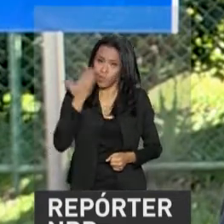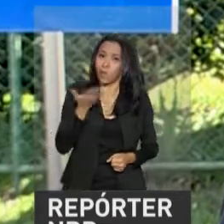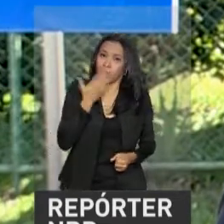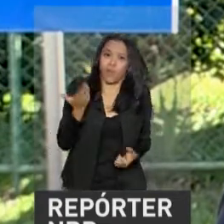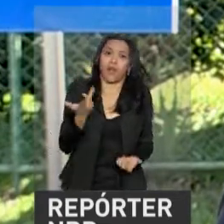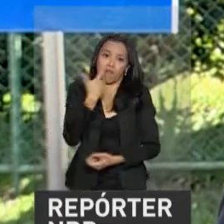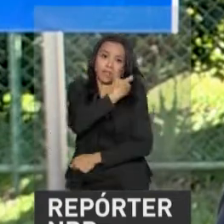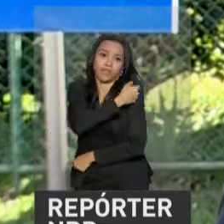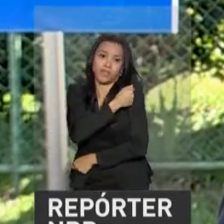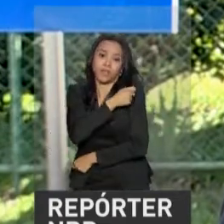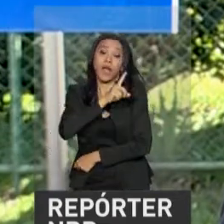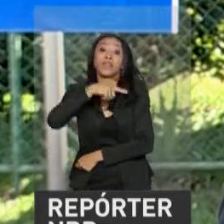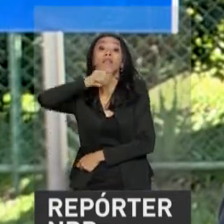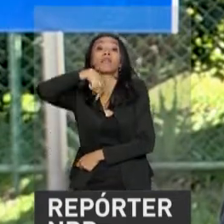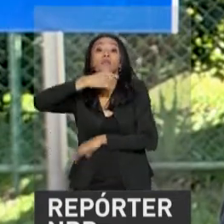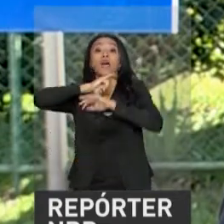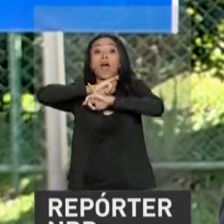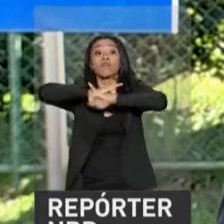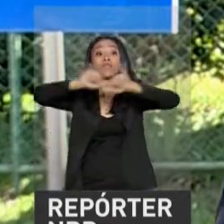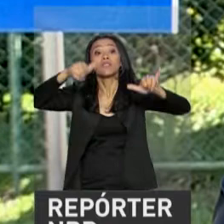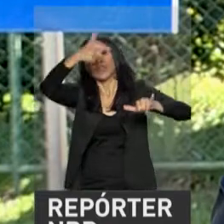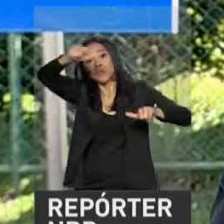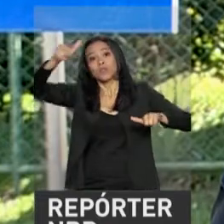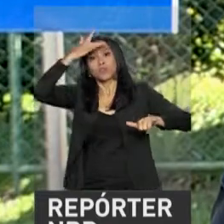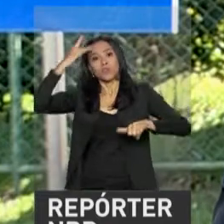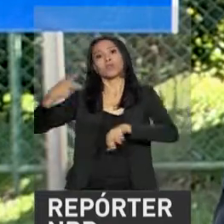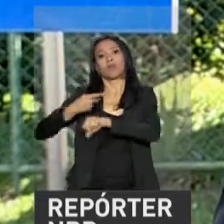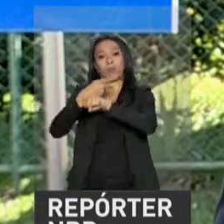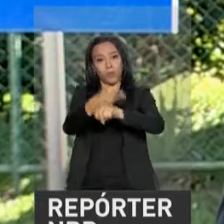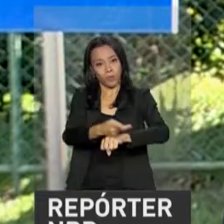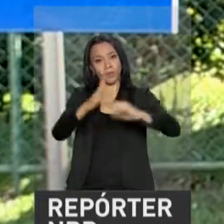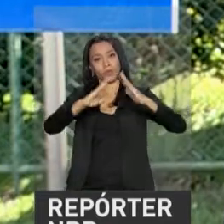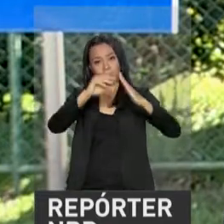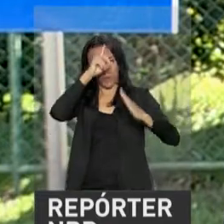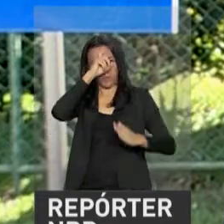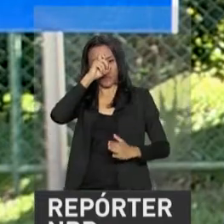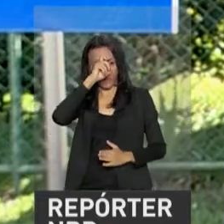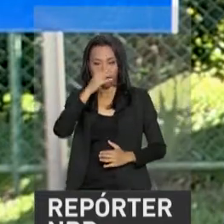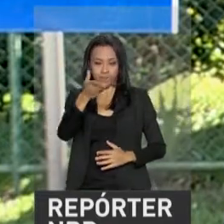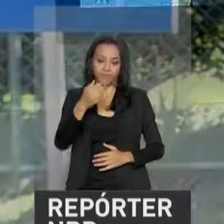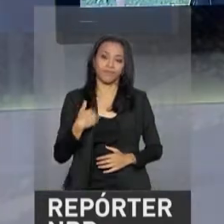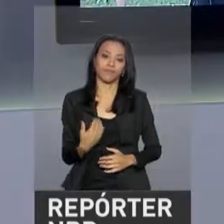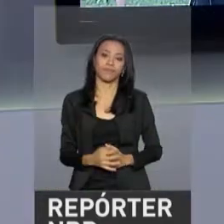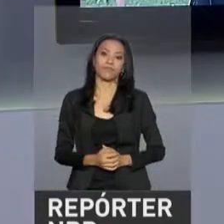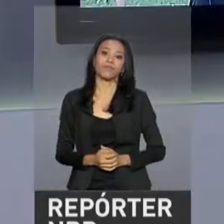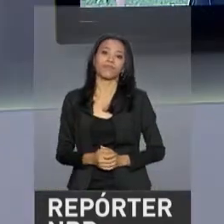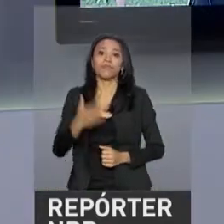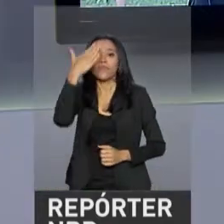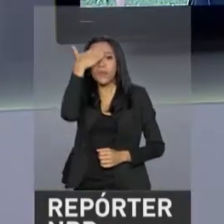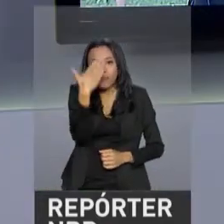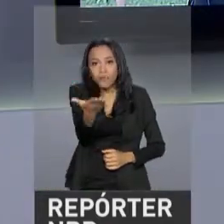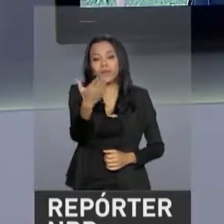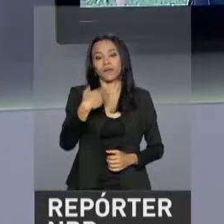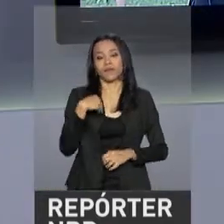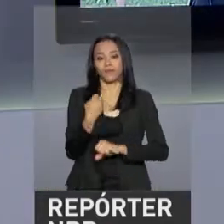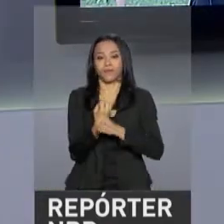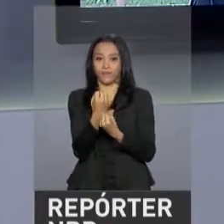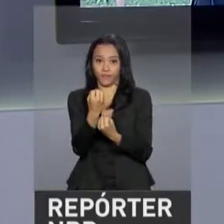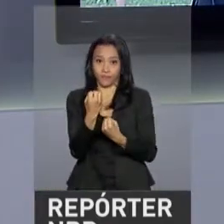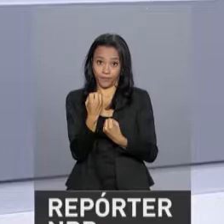governo deve avisar a população para que procure também se imunize é voltamos com vocês a isso muito obrigada mas sim pelas